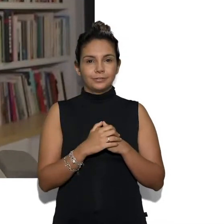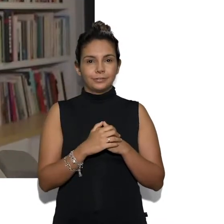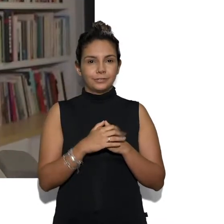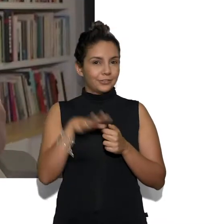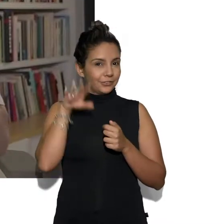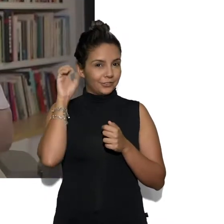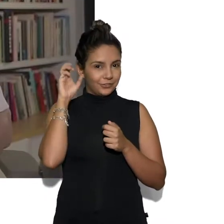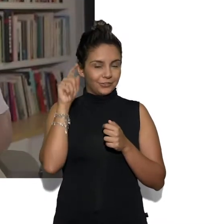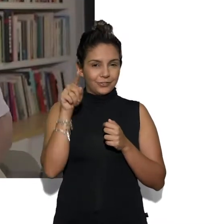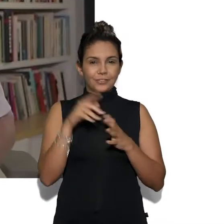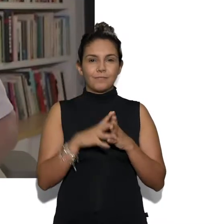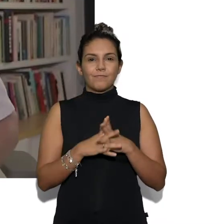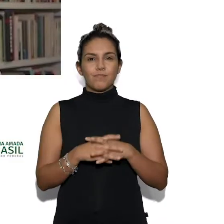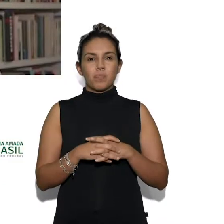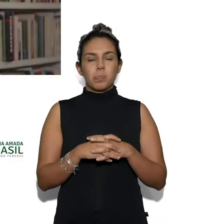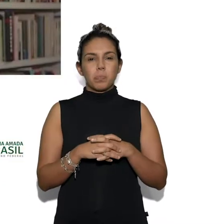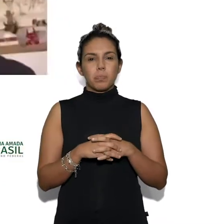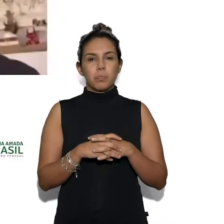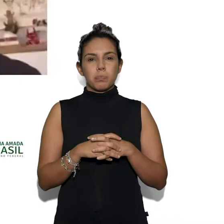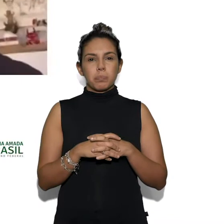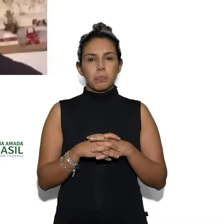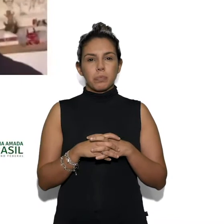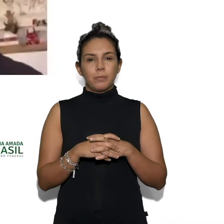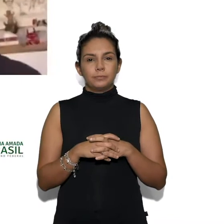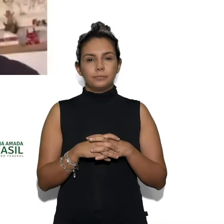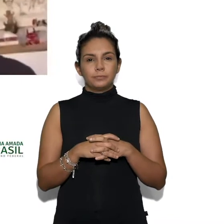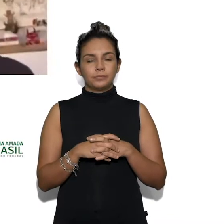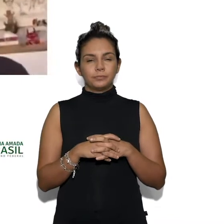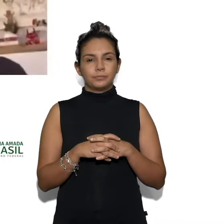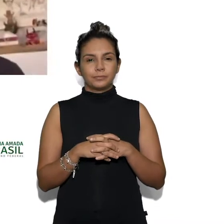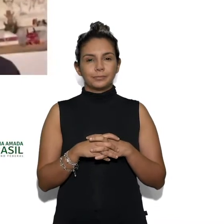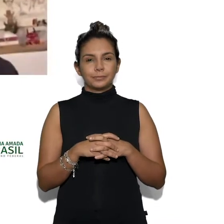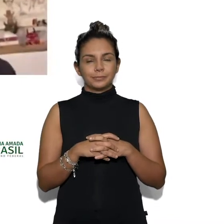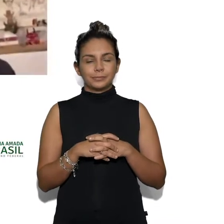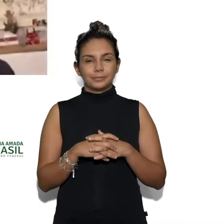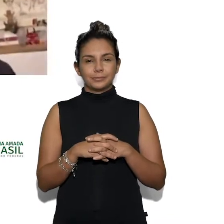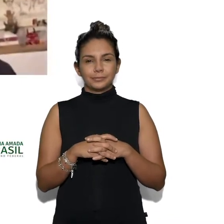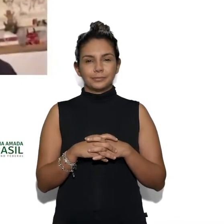Simone Paulino para o governo. Ouviu. Aliás, todos esses no governo.